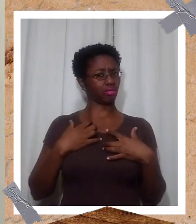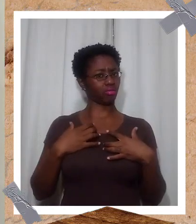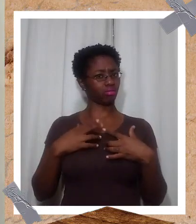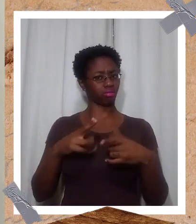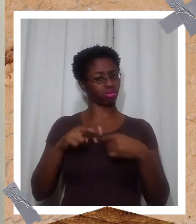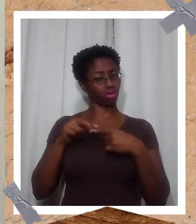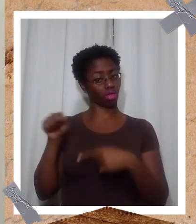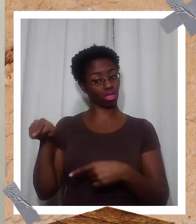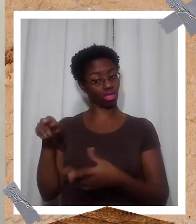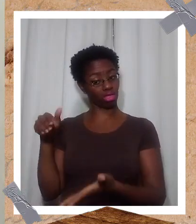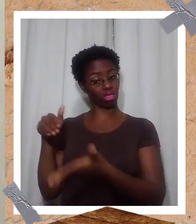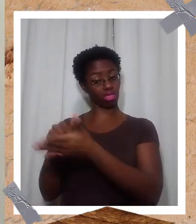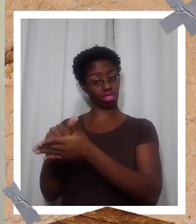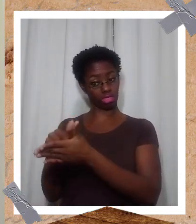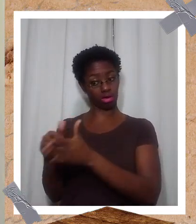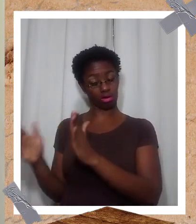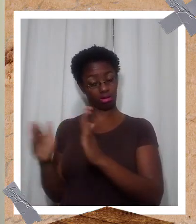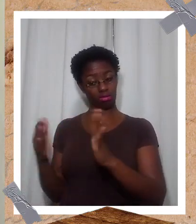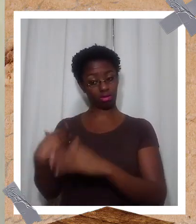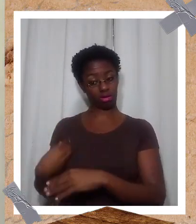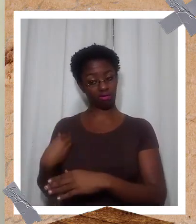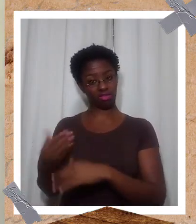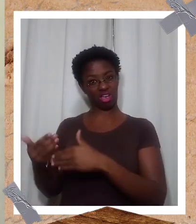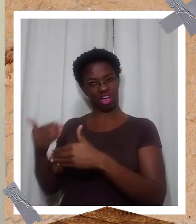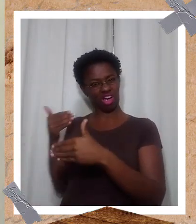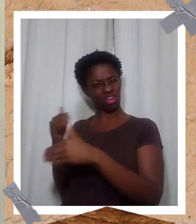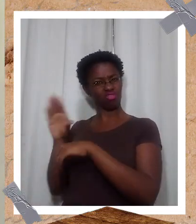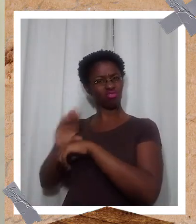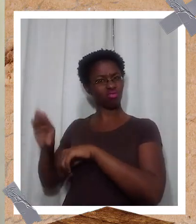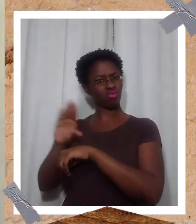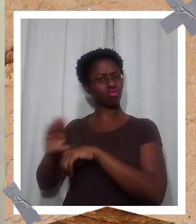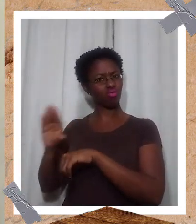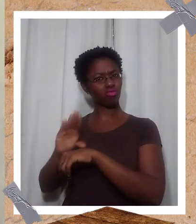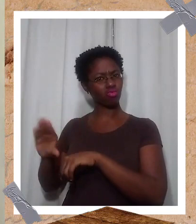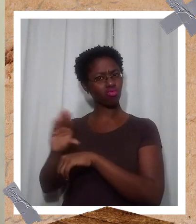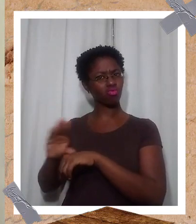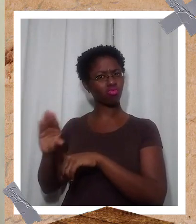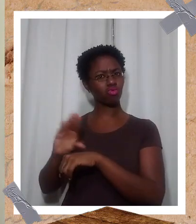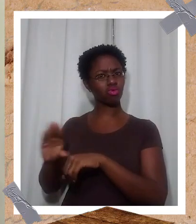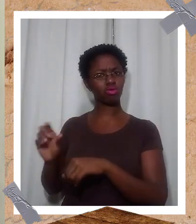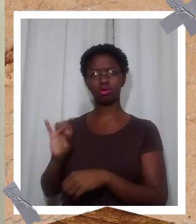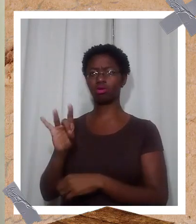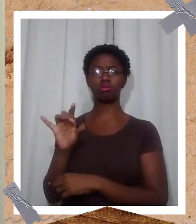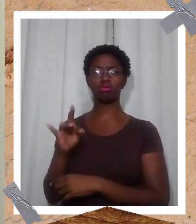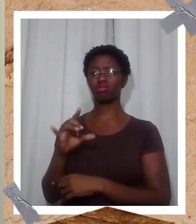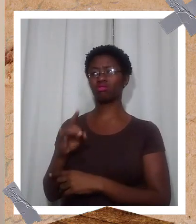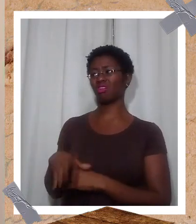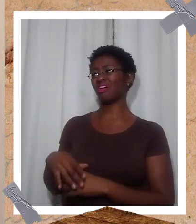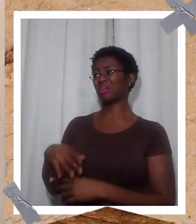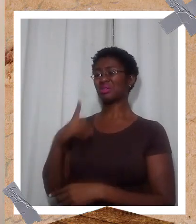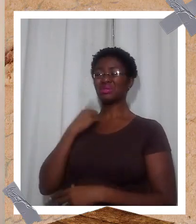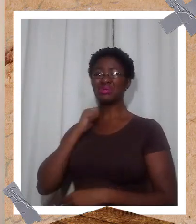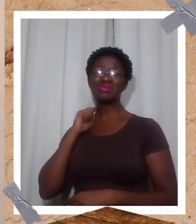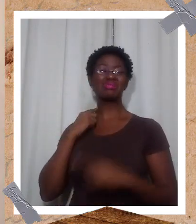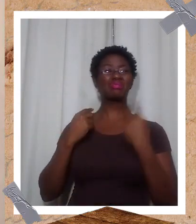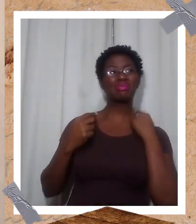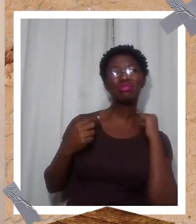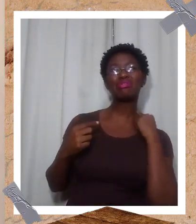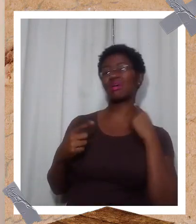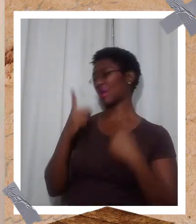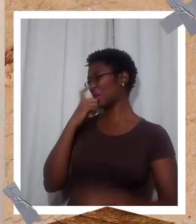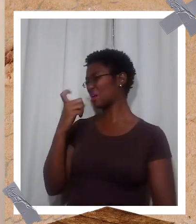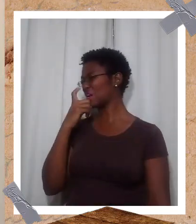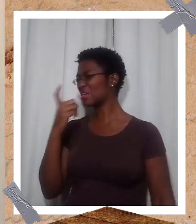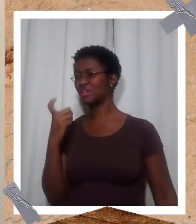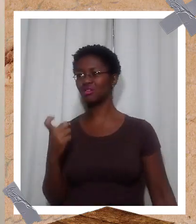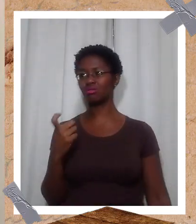exato momento, antes de ingressar no curso, porco, urubu, lixo, gente, sempre foi algo muito normal na minha